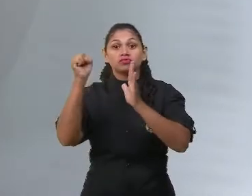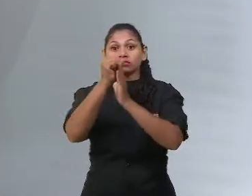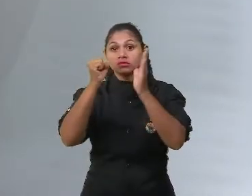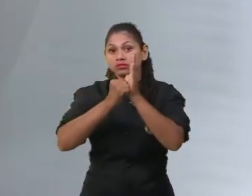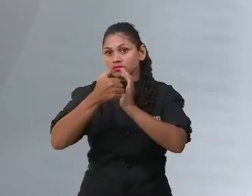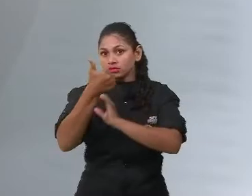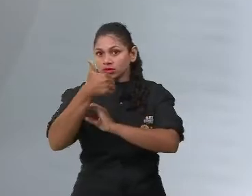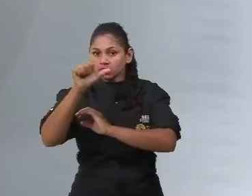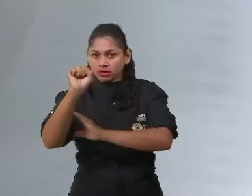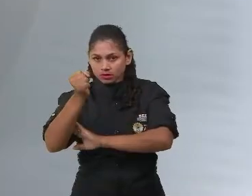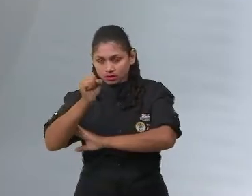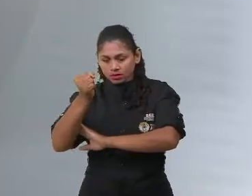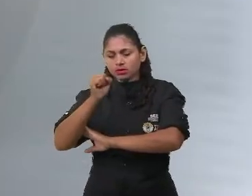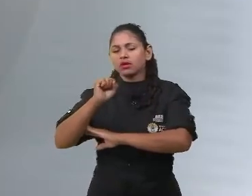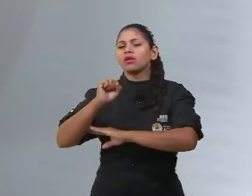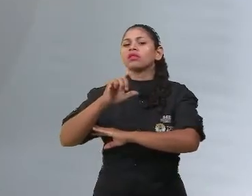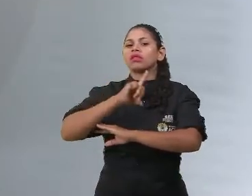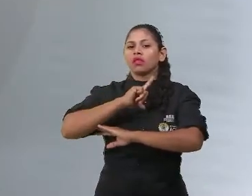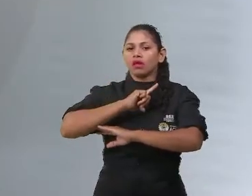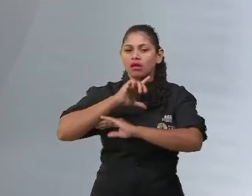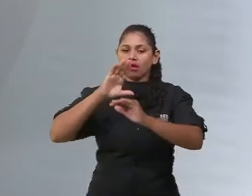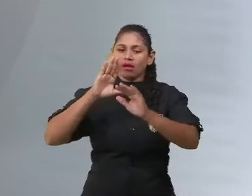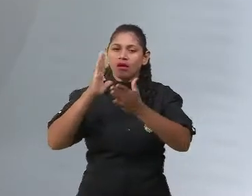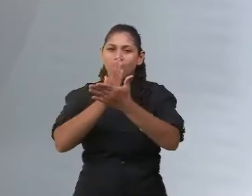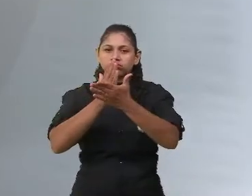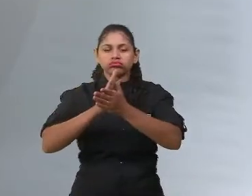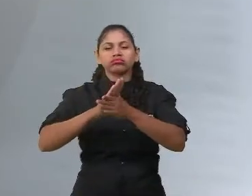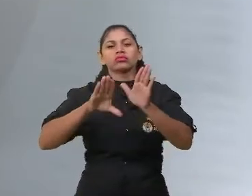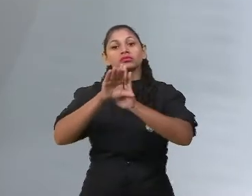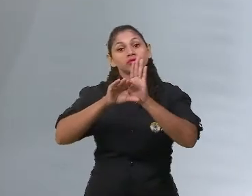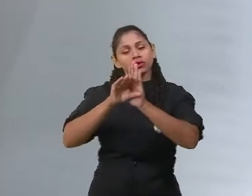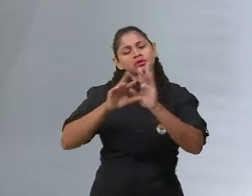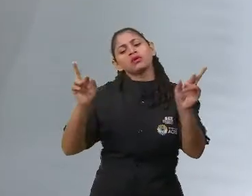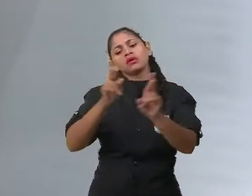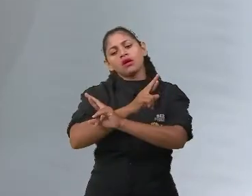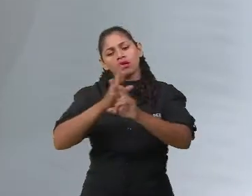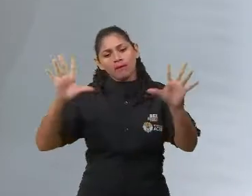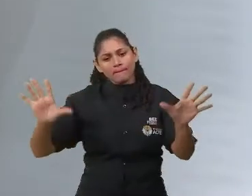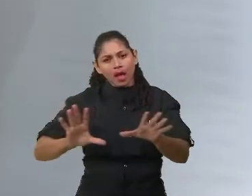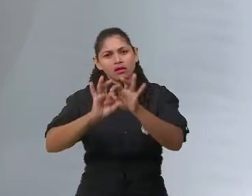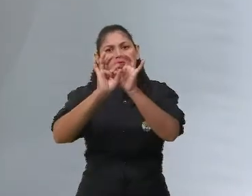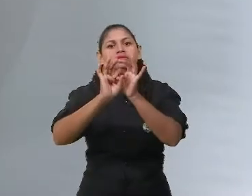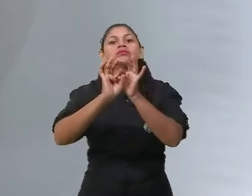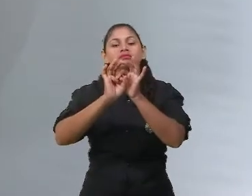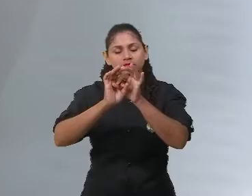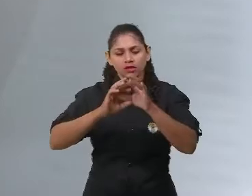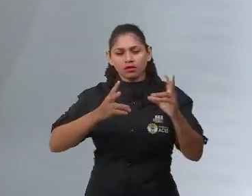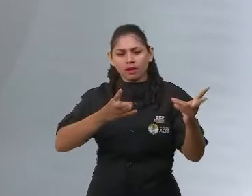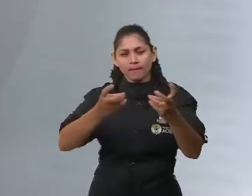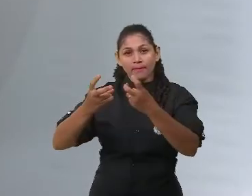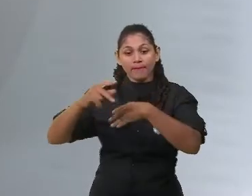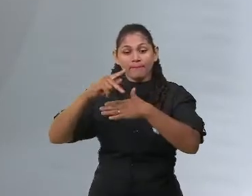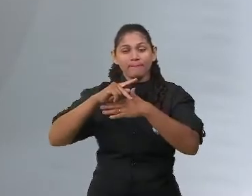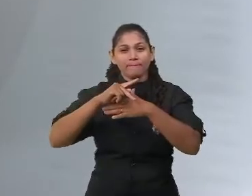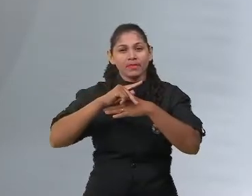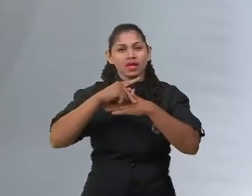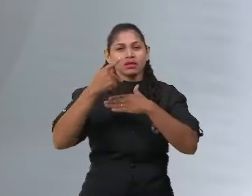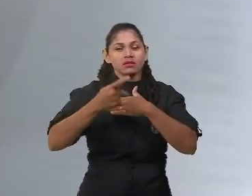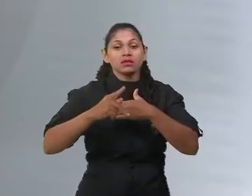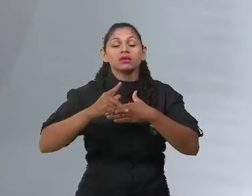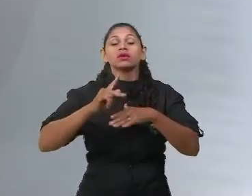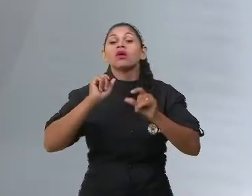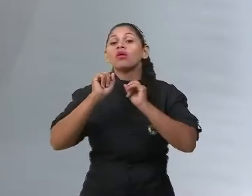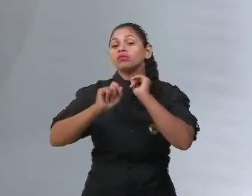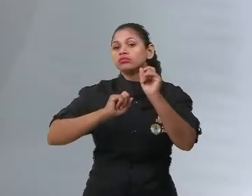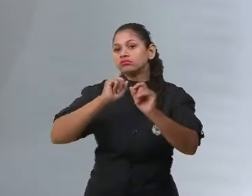conceitos importantes ligados a eles. Por quê? Porque os iluministas eles vão trazer a perspectiva da necessidade de produção de